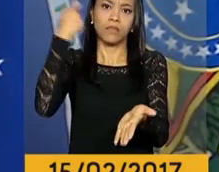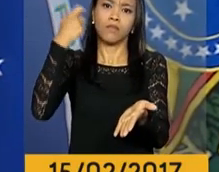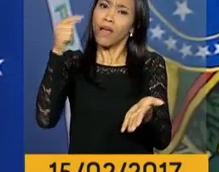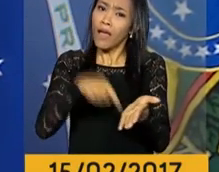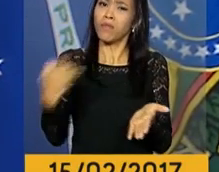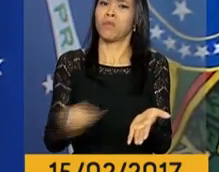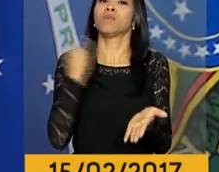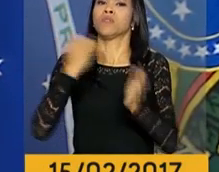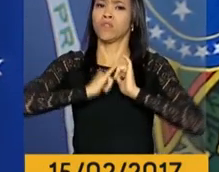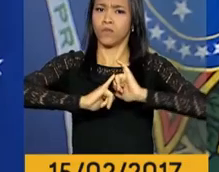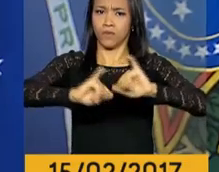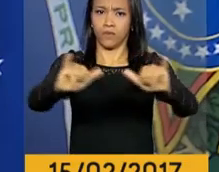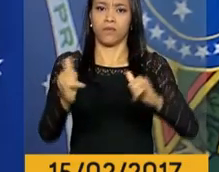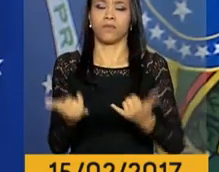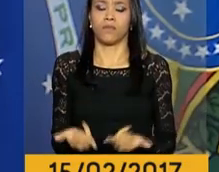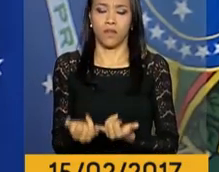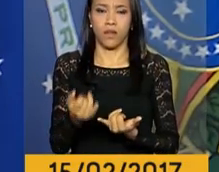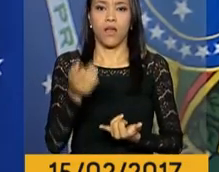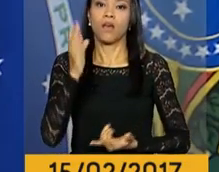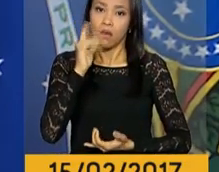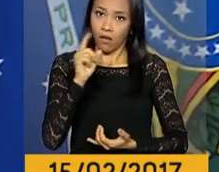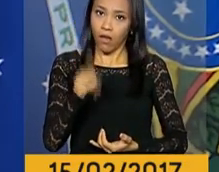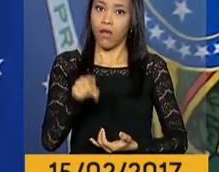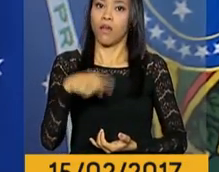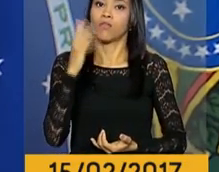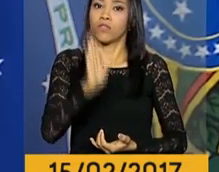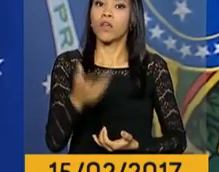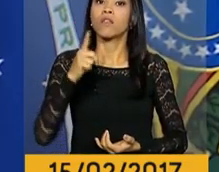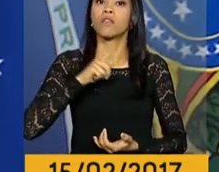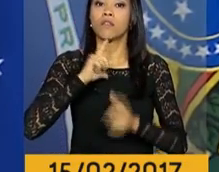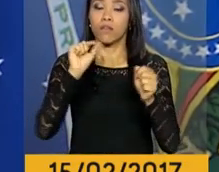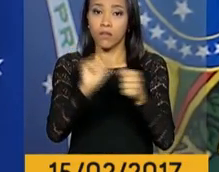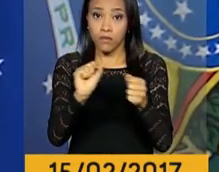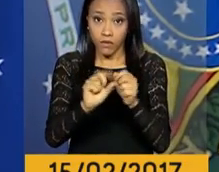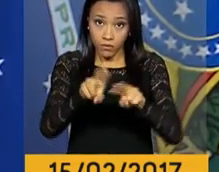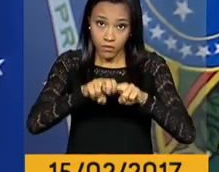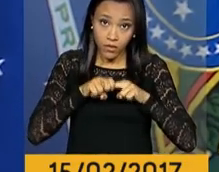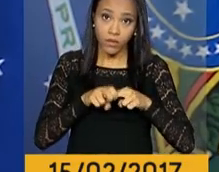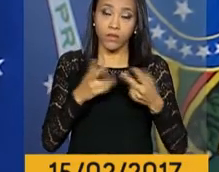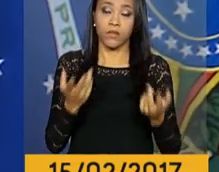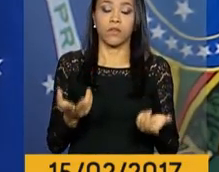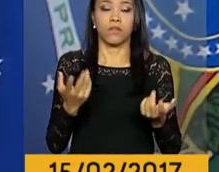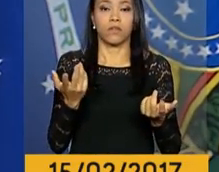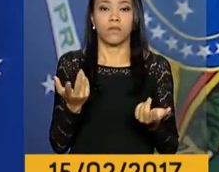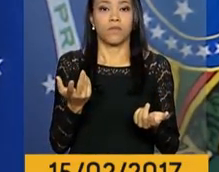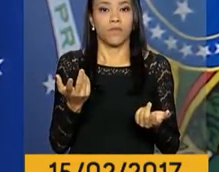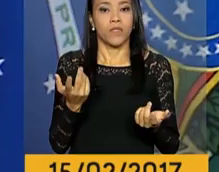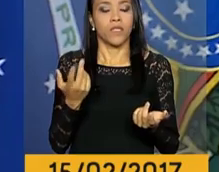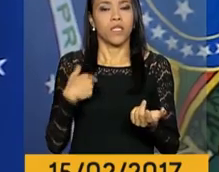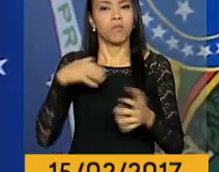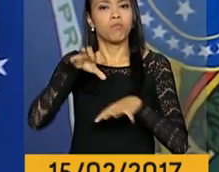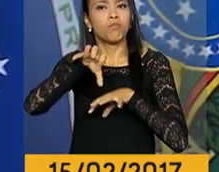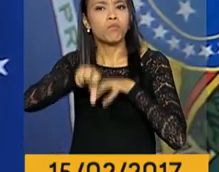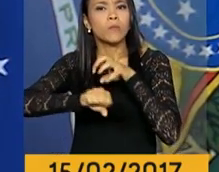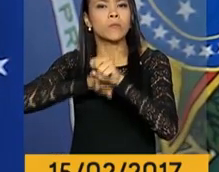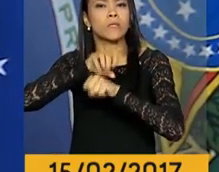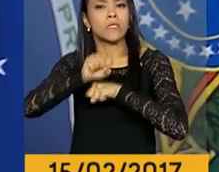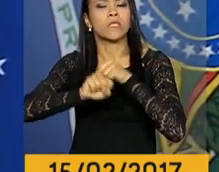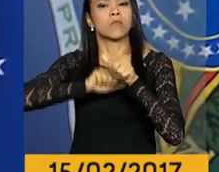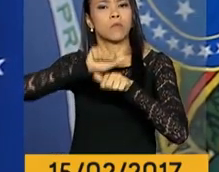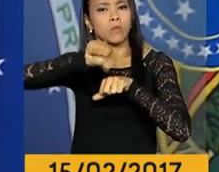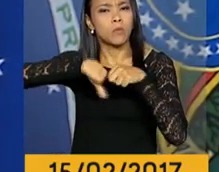divulgação, que é o que temos eh feito, né? Por isso que as reformas que buscamos na base